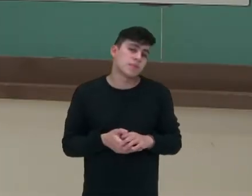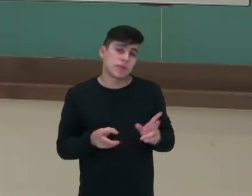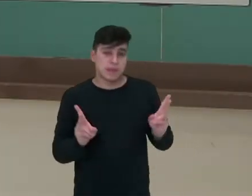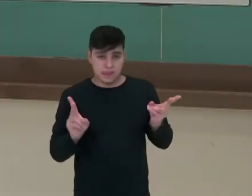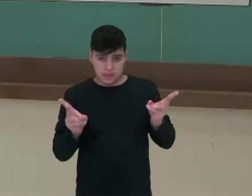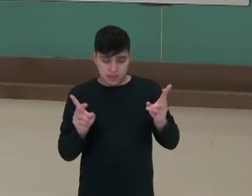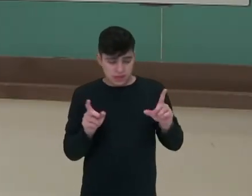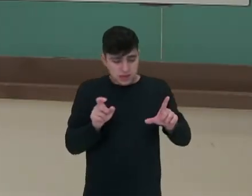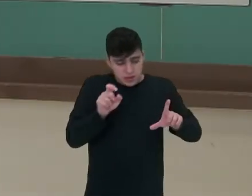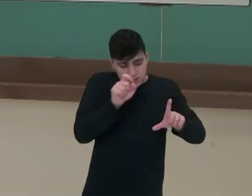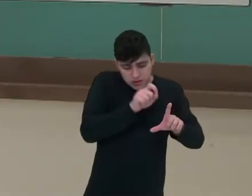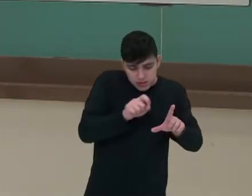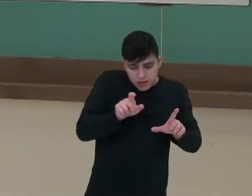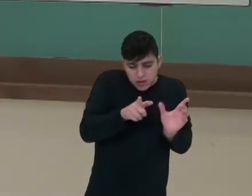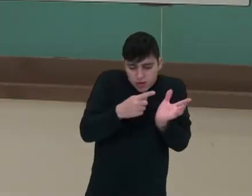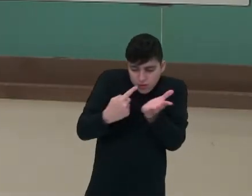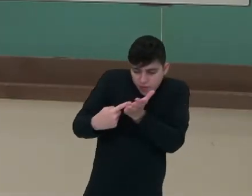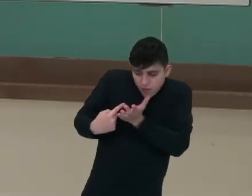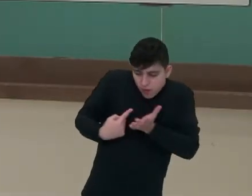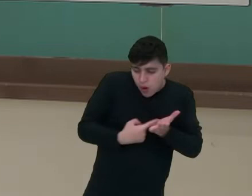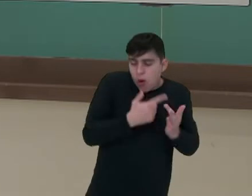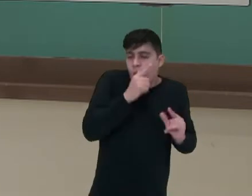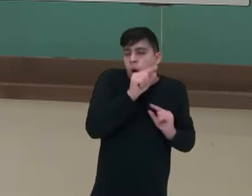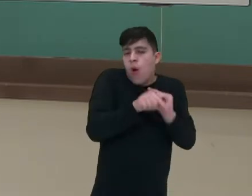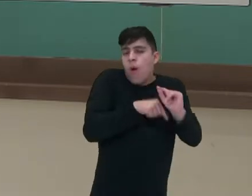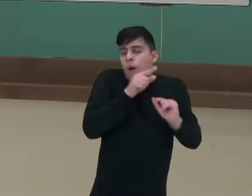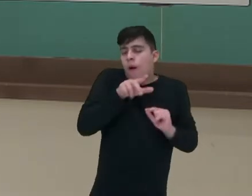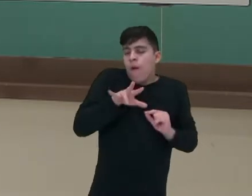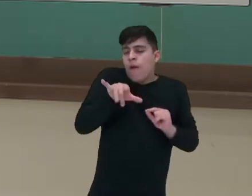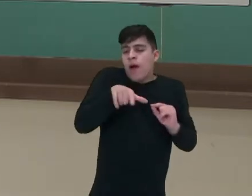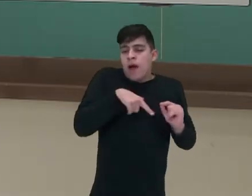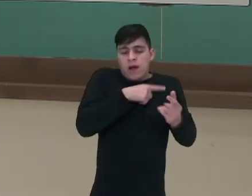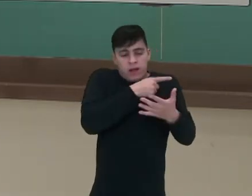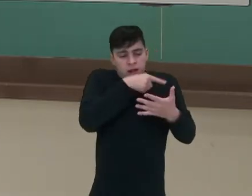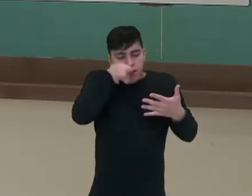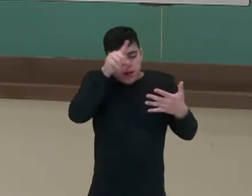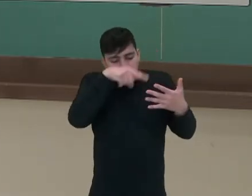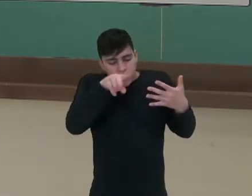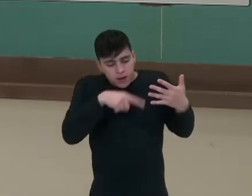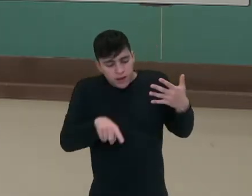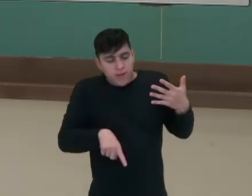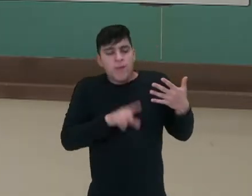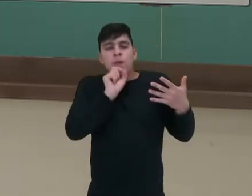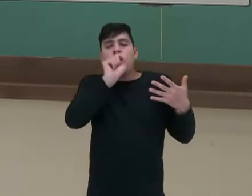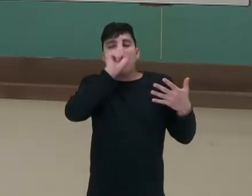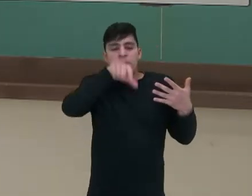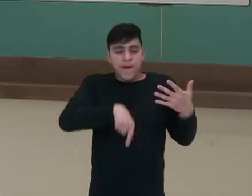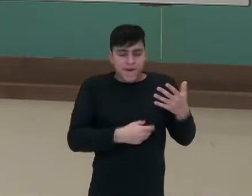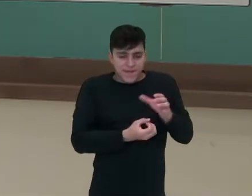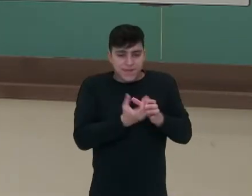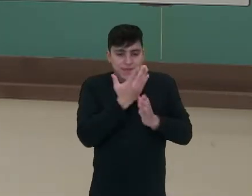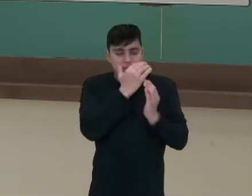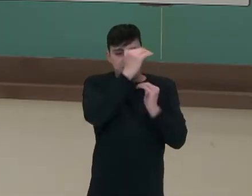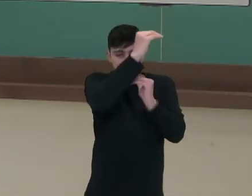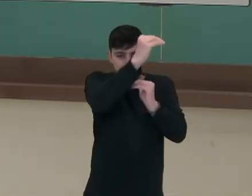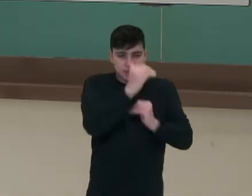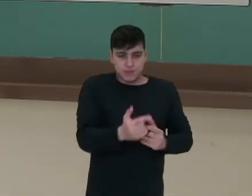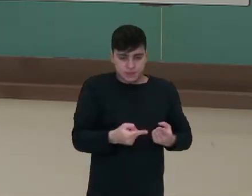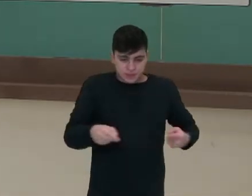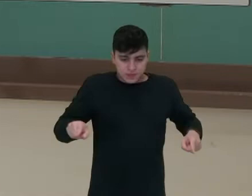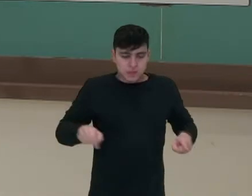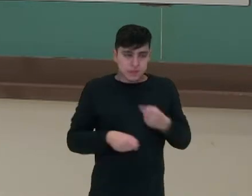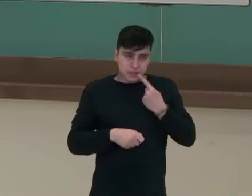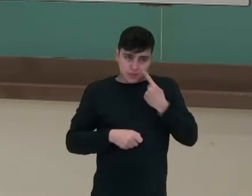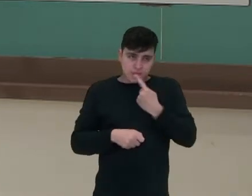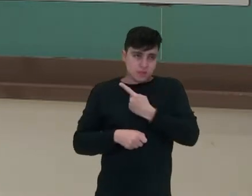na notação convencional vai ter o pentagrama, essas cinco linhas para fazer a partitura musical, né? Então, olha